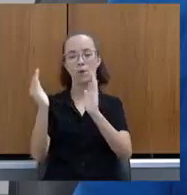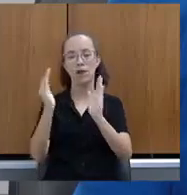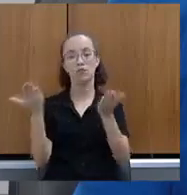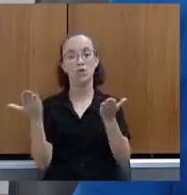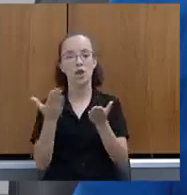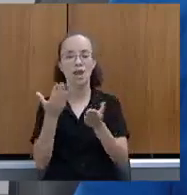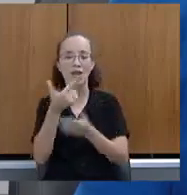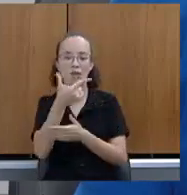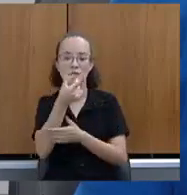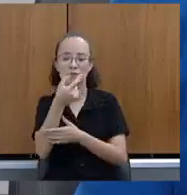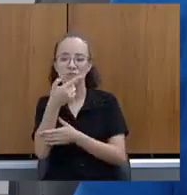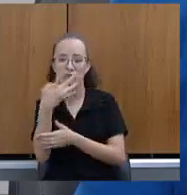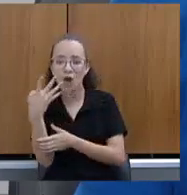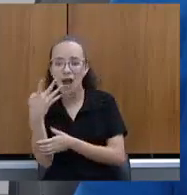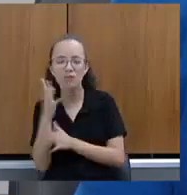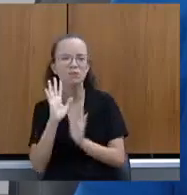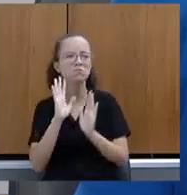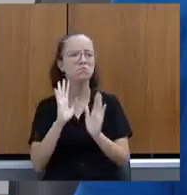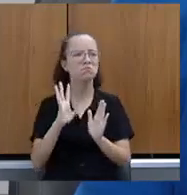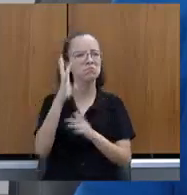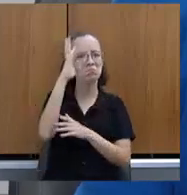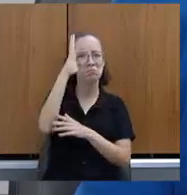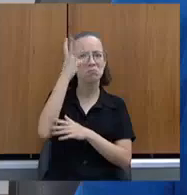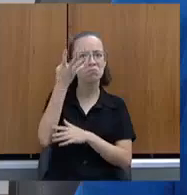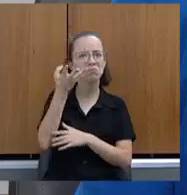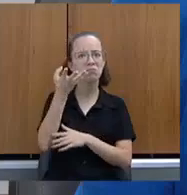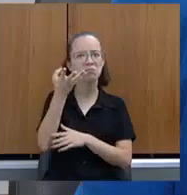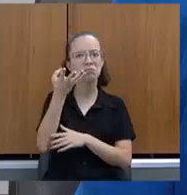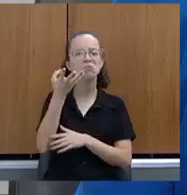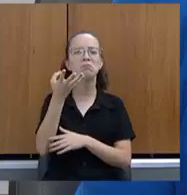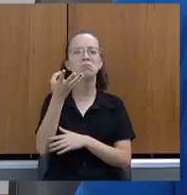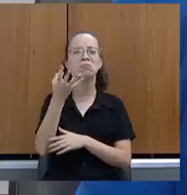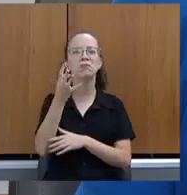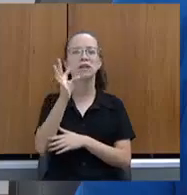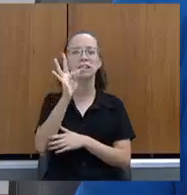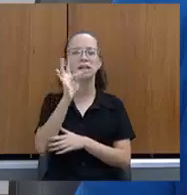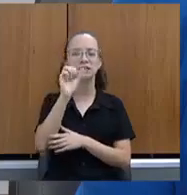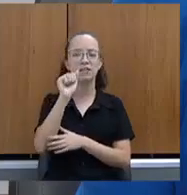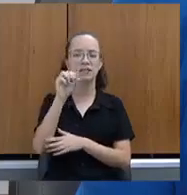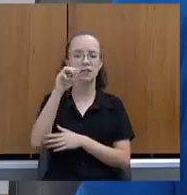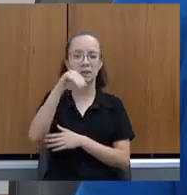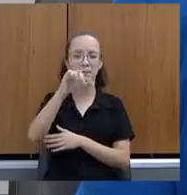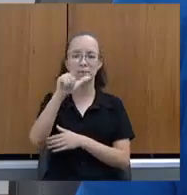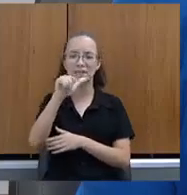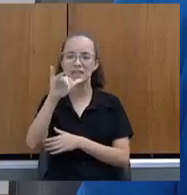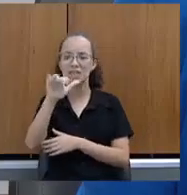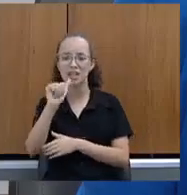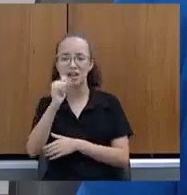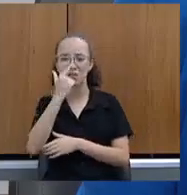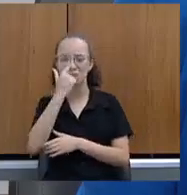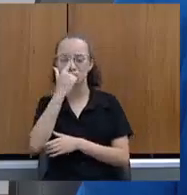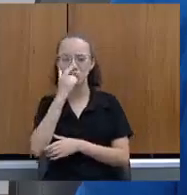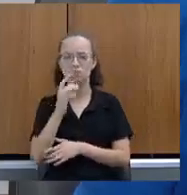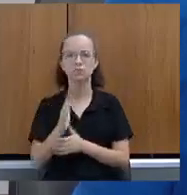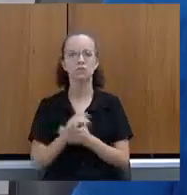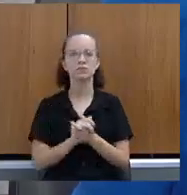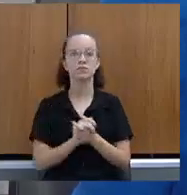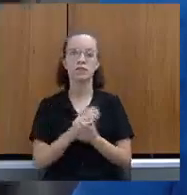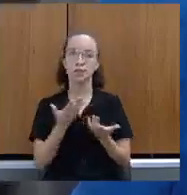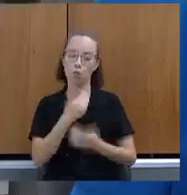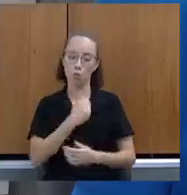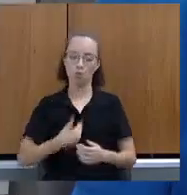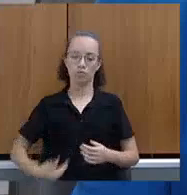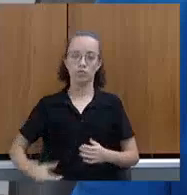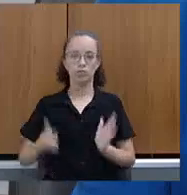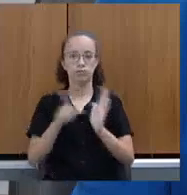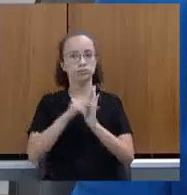mas a Tamisa já tá resolvida a camisa Demorou menos tempo o governo Zema cuidou de